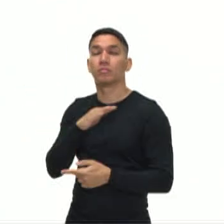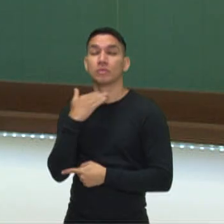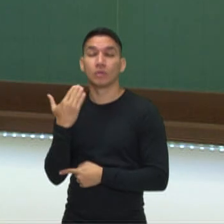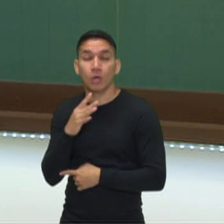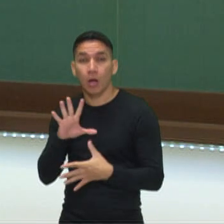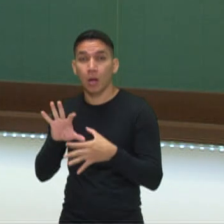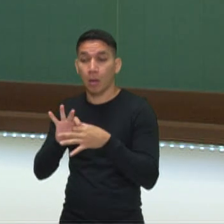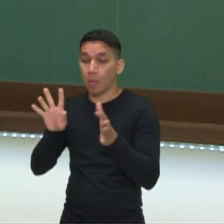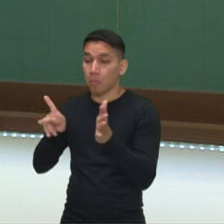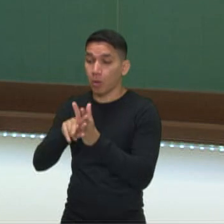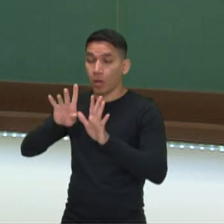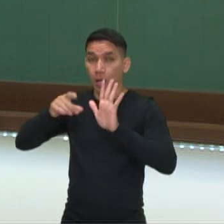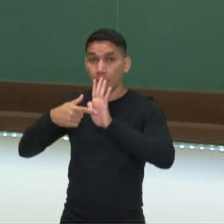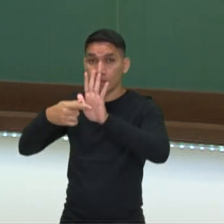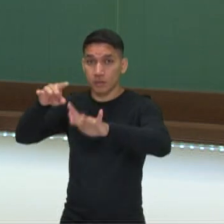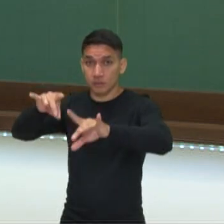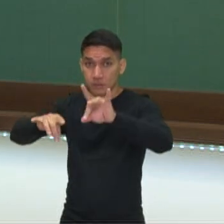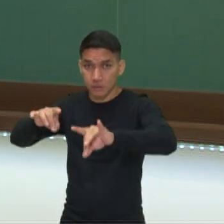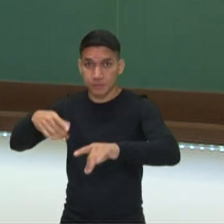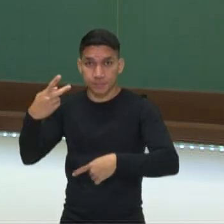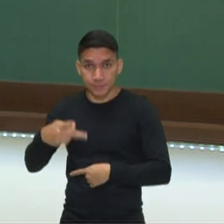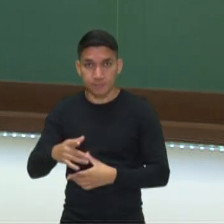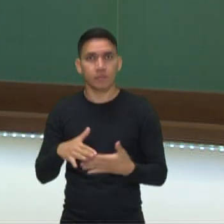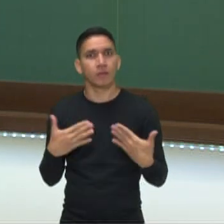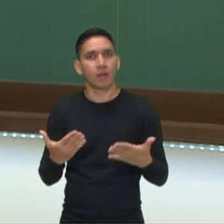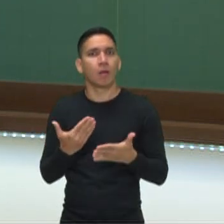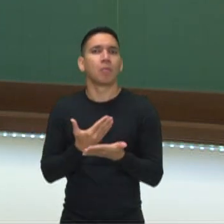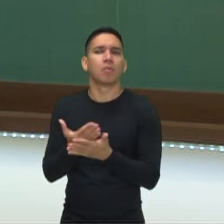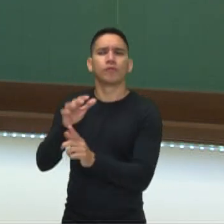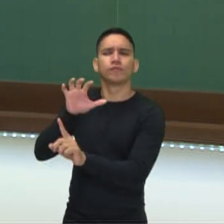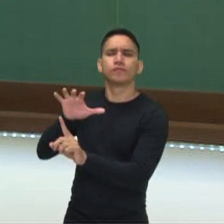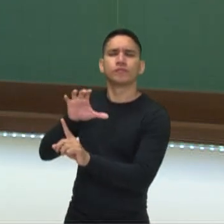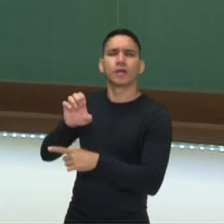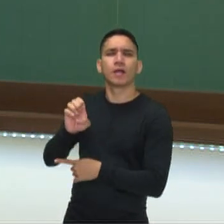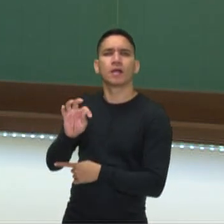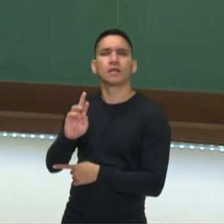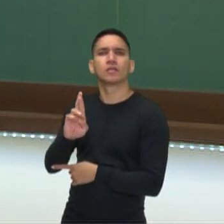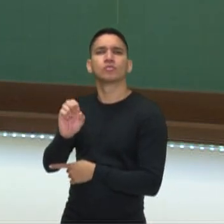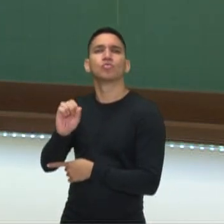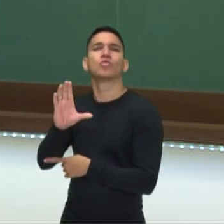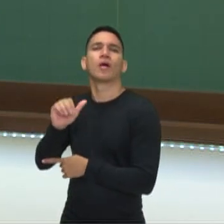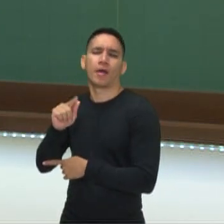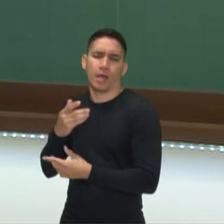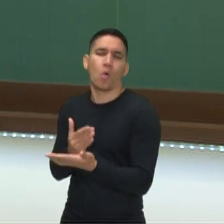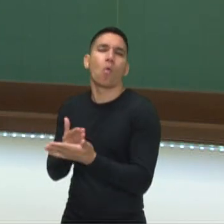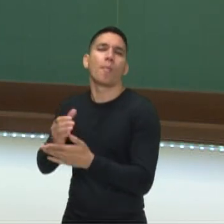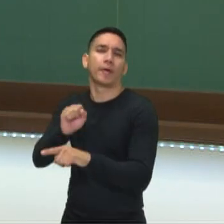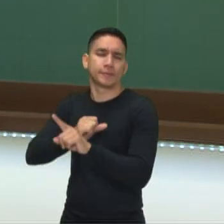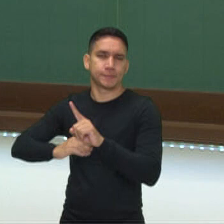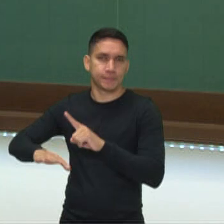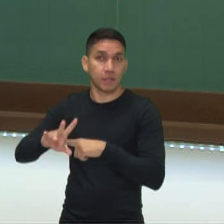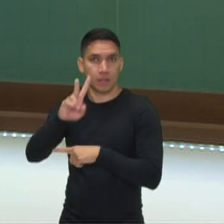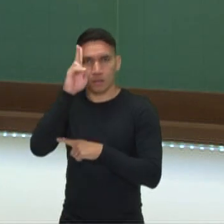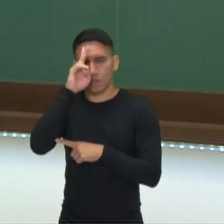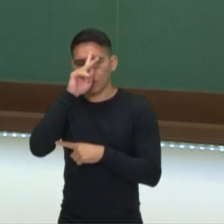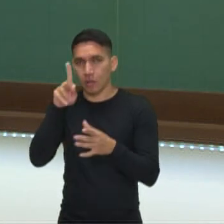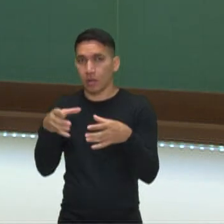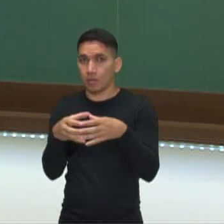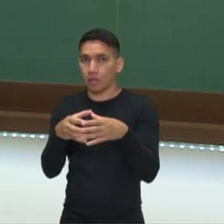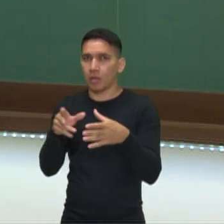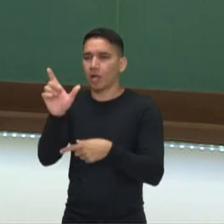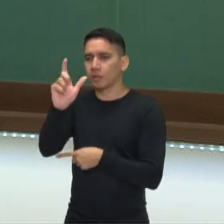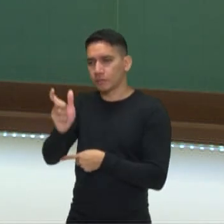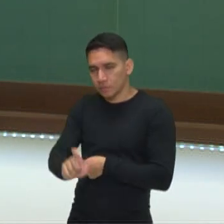Ou seja, o teatro romano ele começa exatamente com a influência etrusca, que foi o começo de sua civilização. Lembrando que eram civilizações